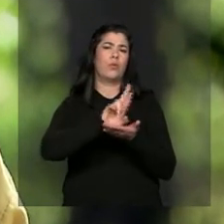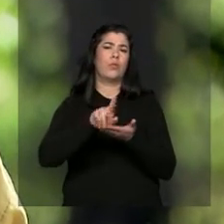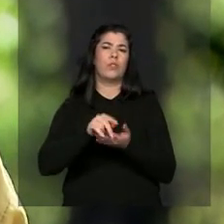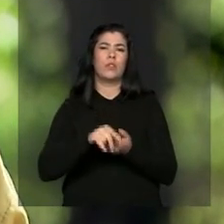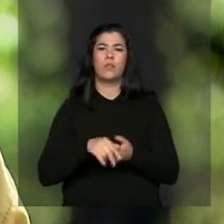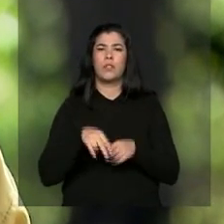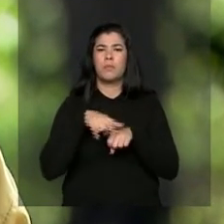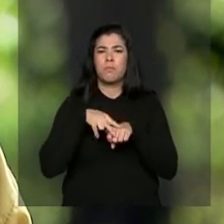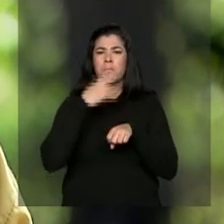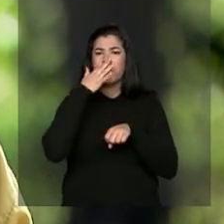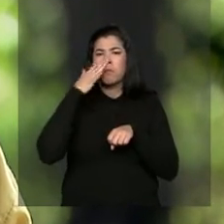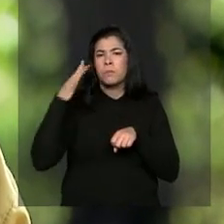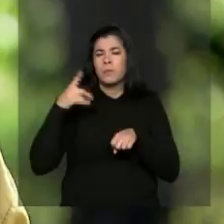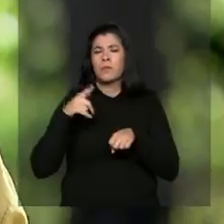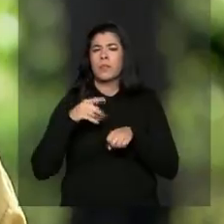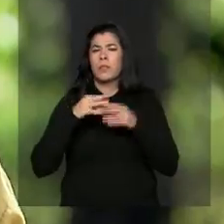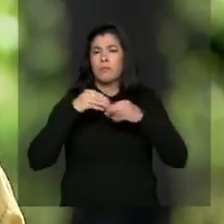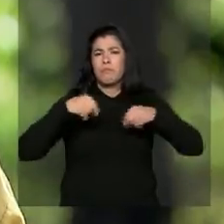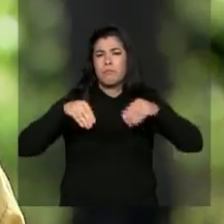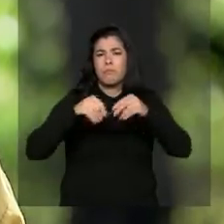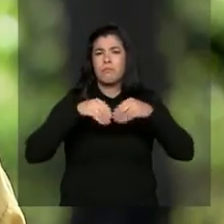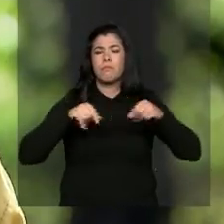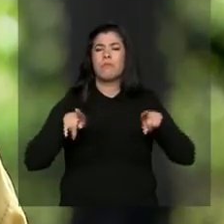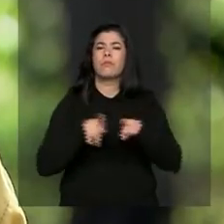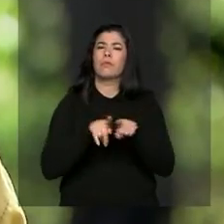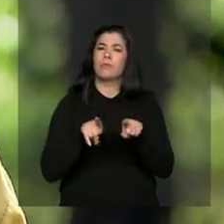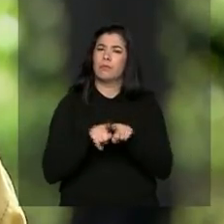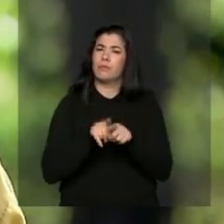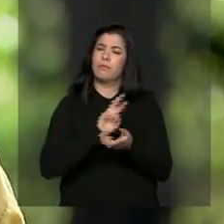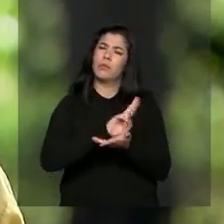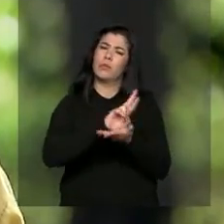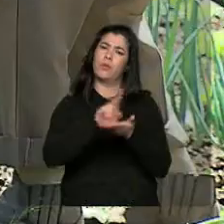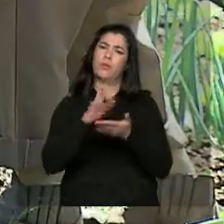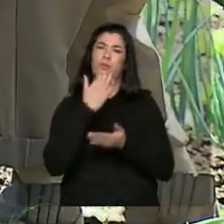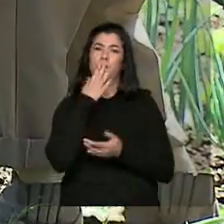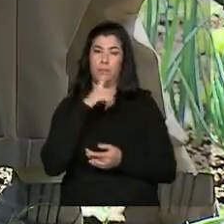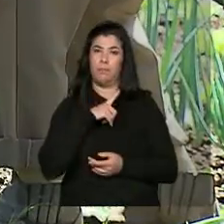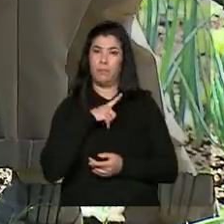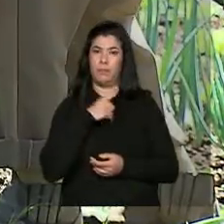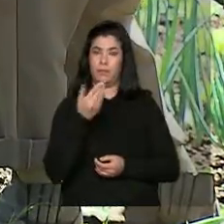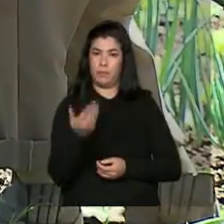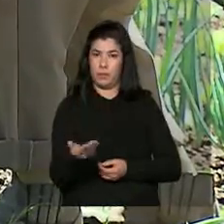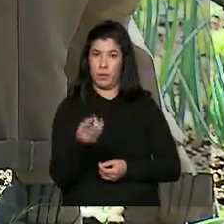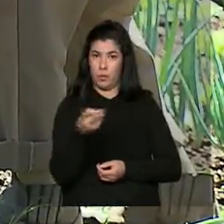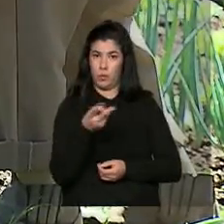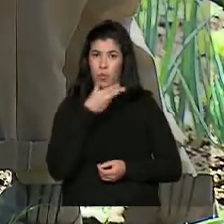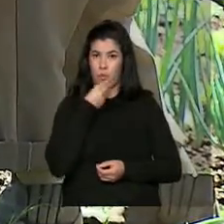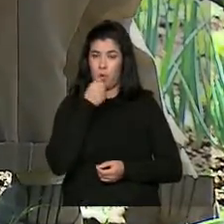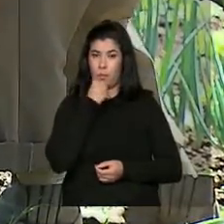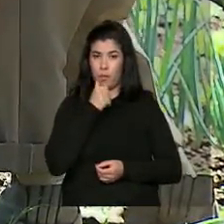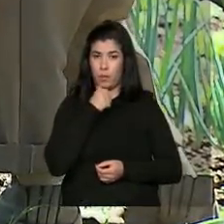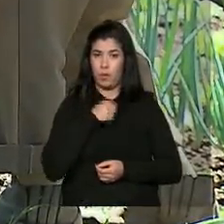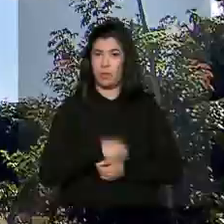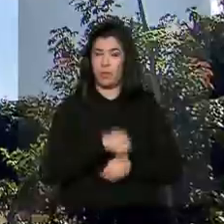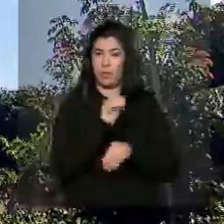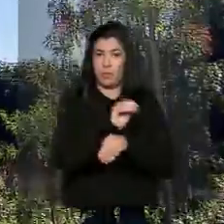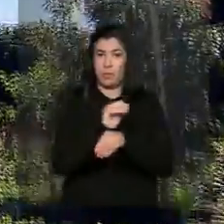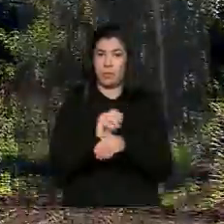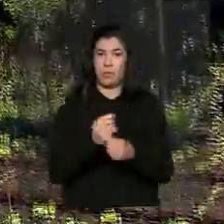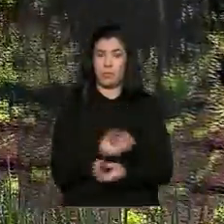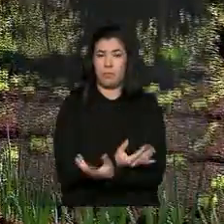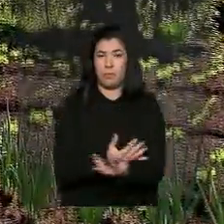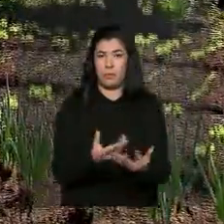Cheiro verde, né? Cebolinha, várias coisas, né? Ele e a esposa plantam numa chácara de